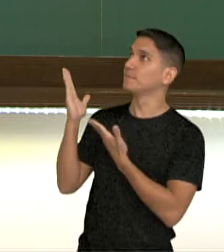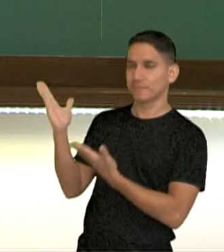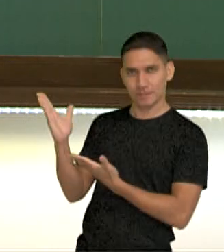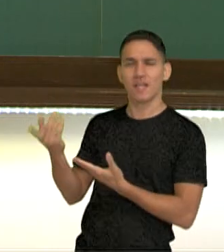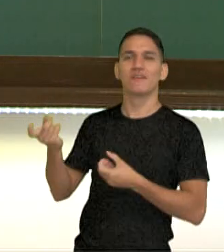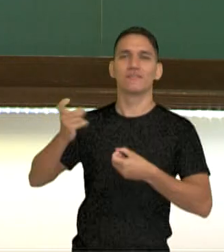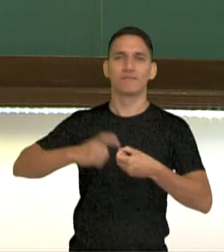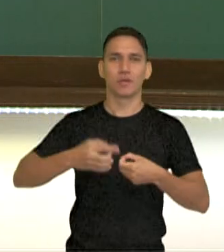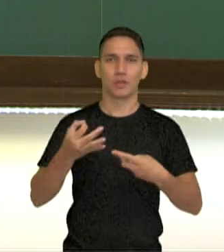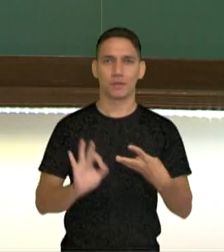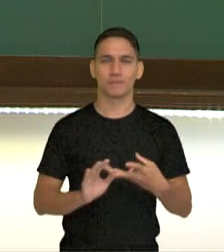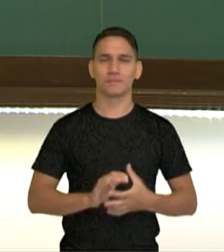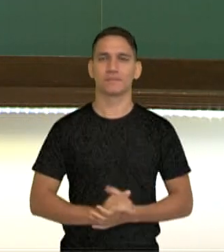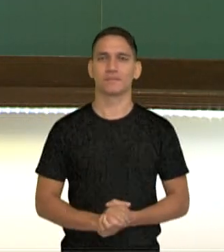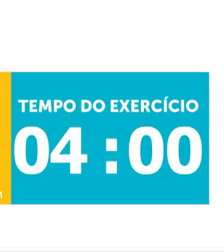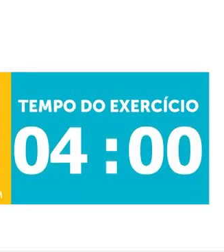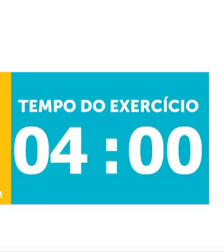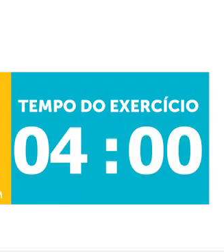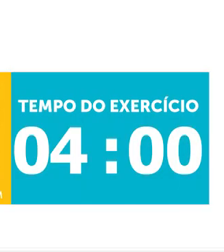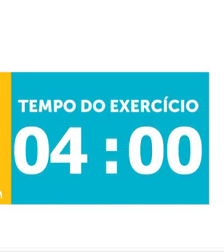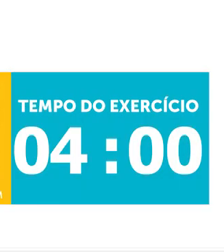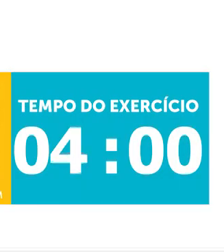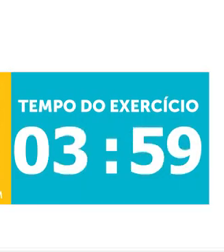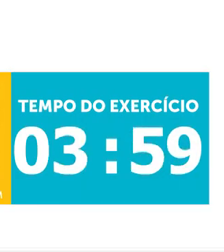e já já a gente volta para conferir.